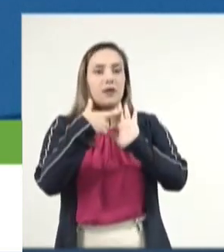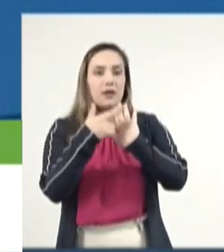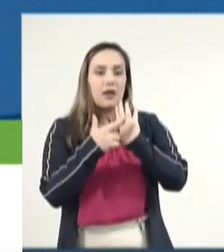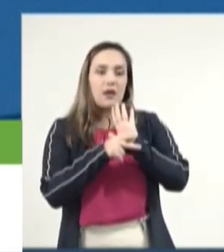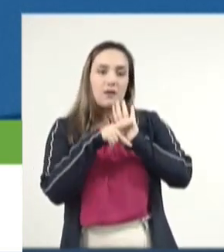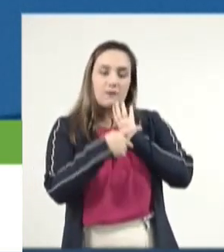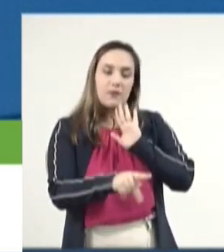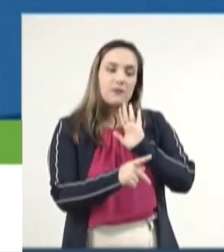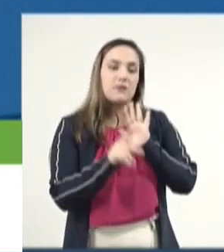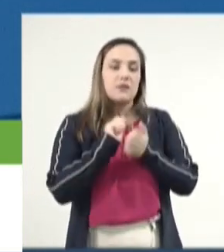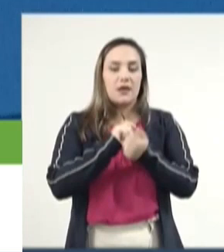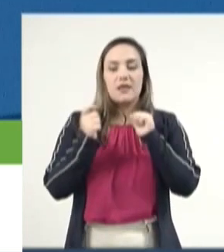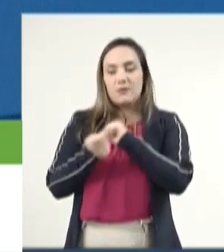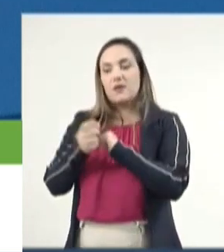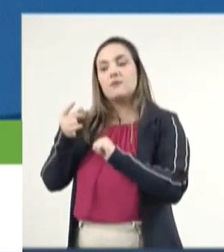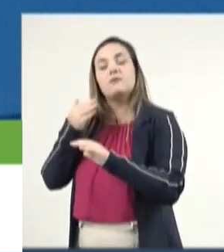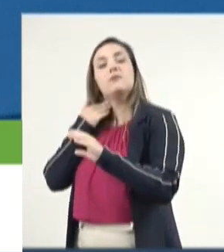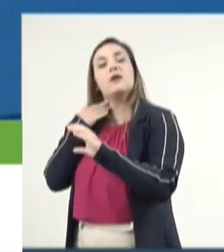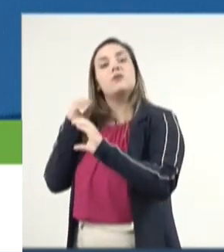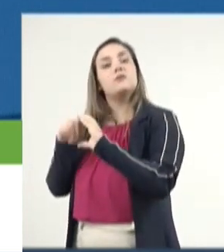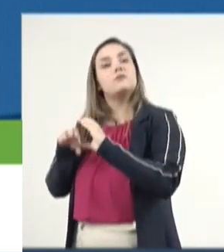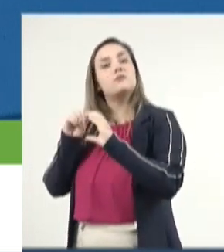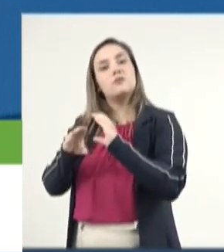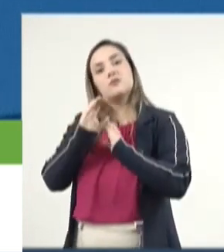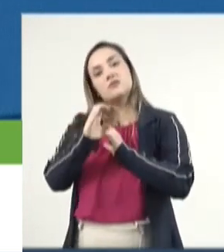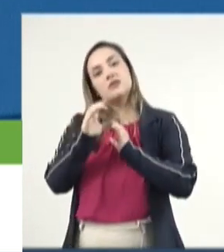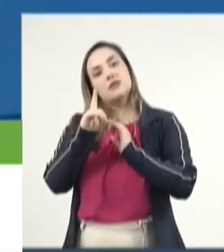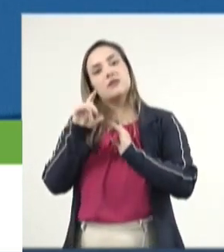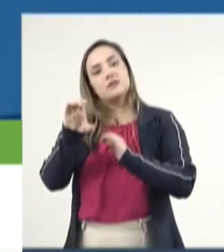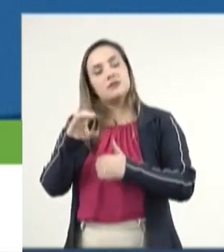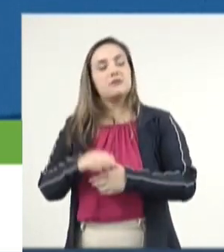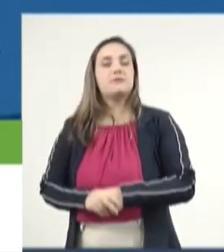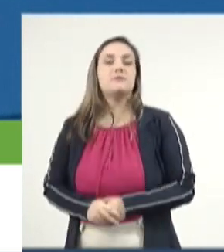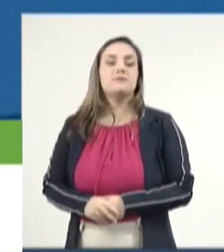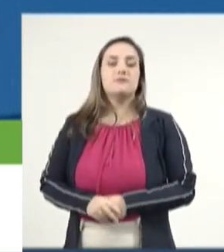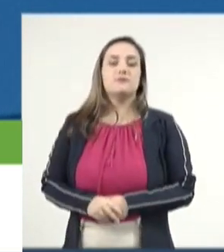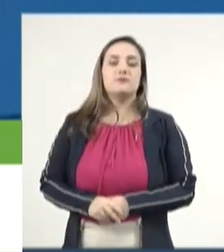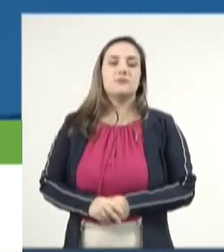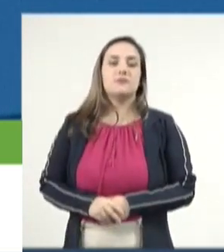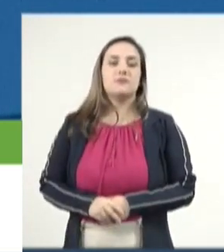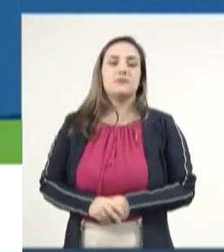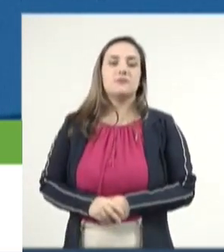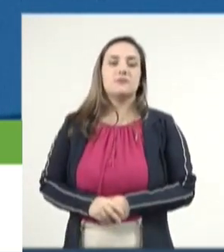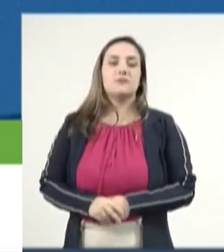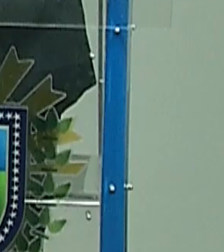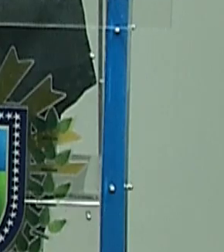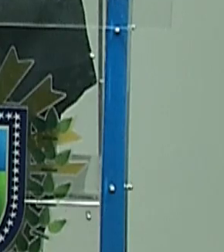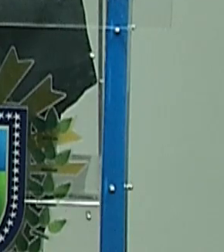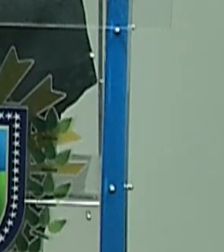própria e revertida para o Fundo Estadual de Defesa do Consumidor, FEDDC.